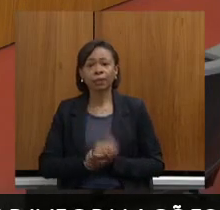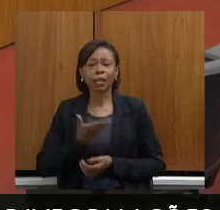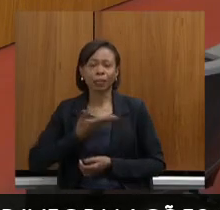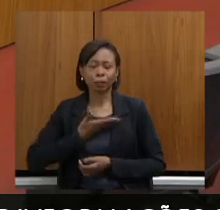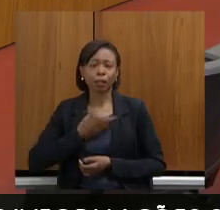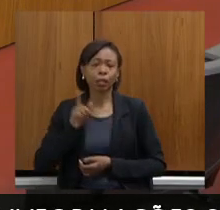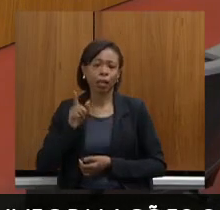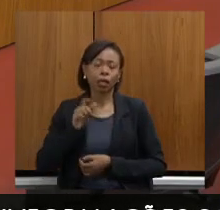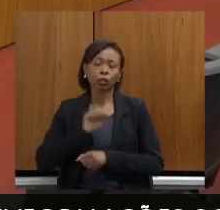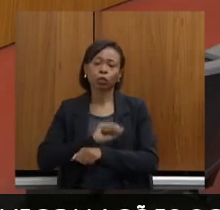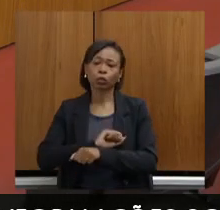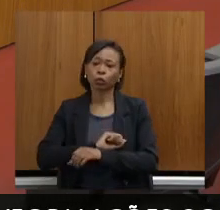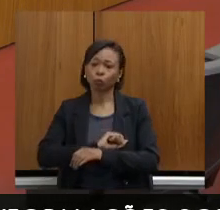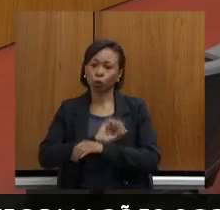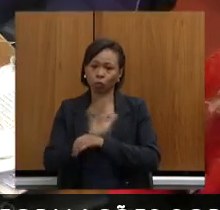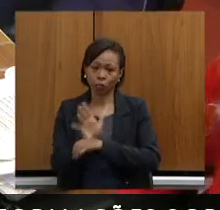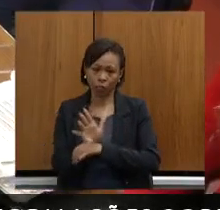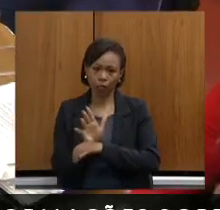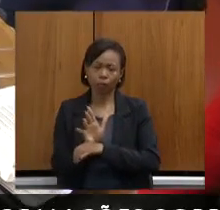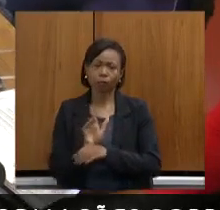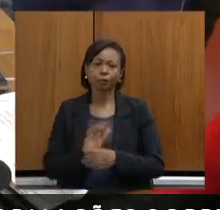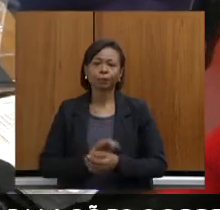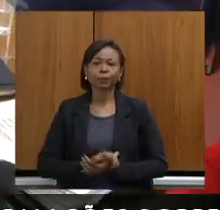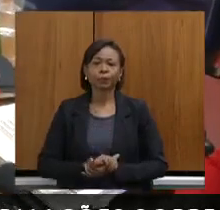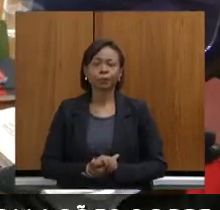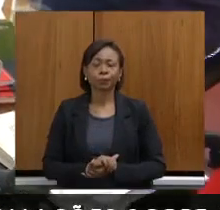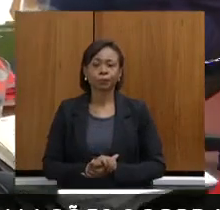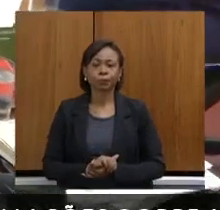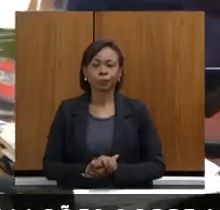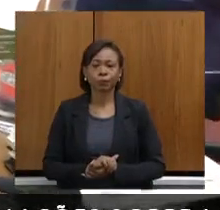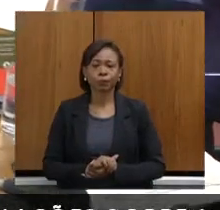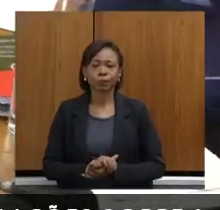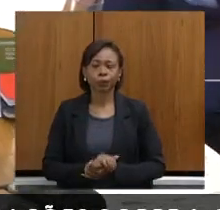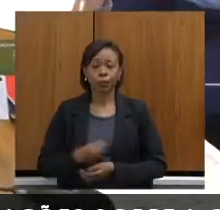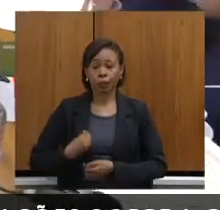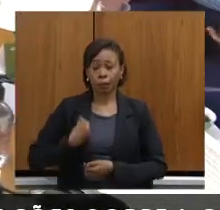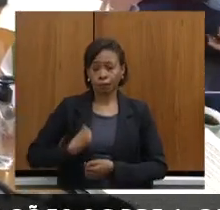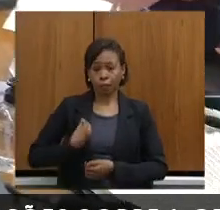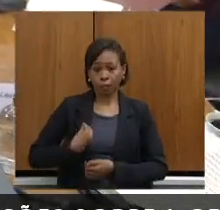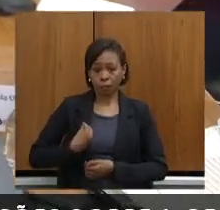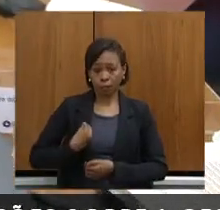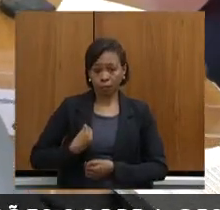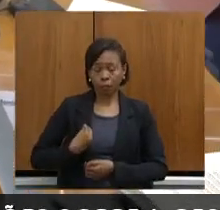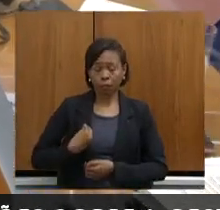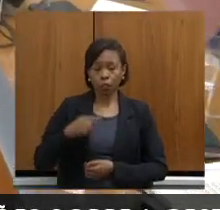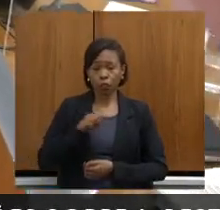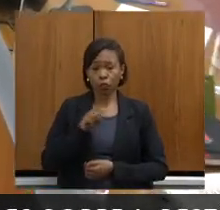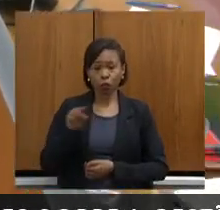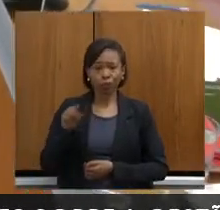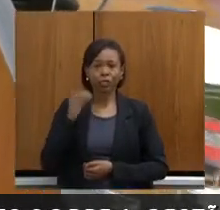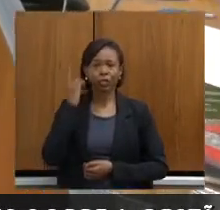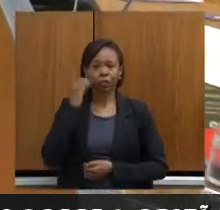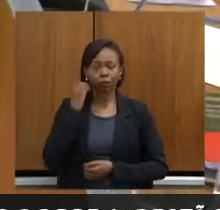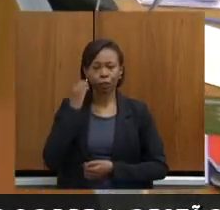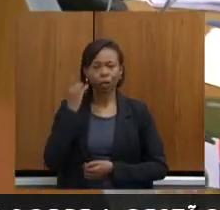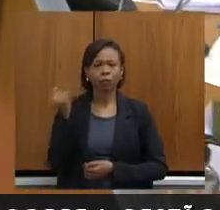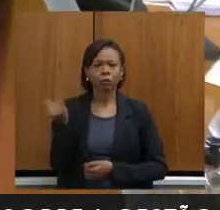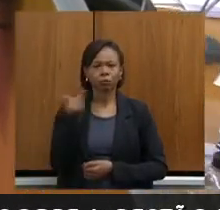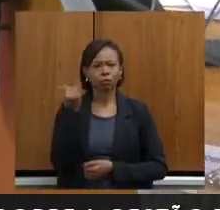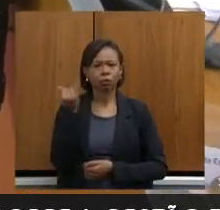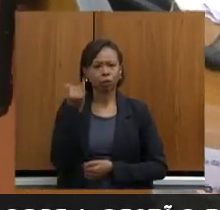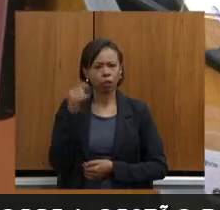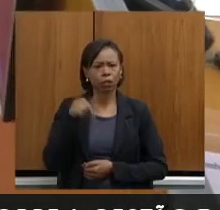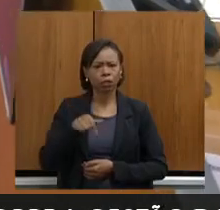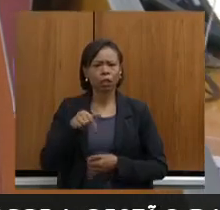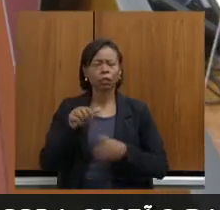Montes Claros É Gil Pereira presença de vocês engrandece essa condição